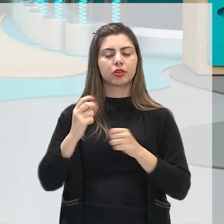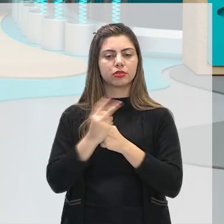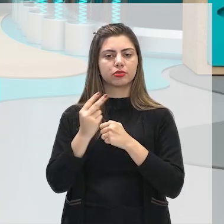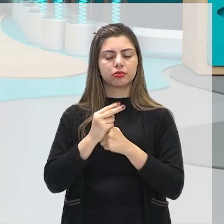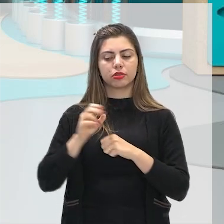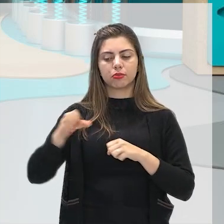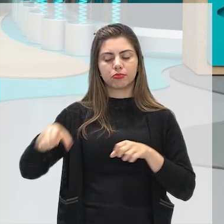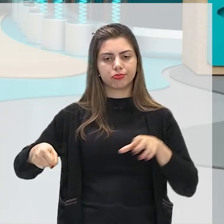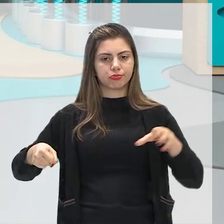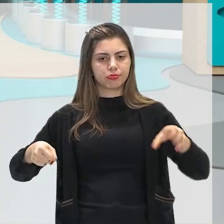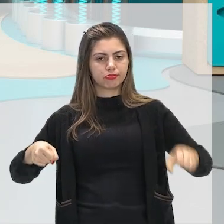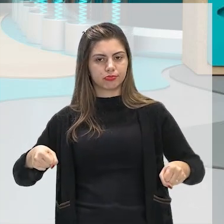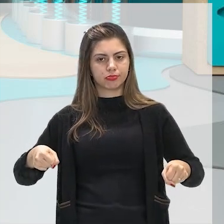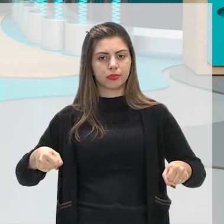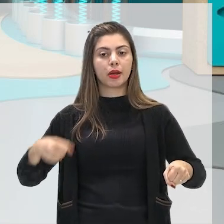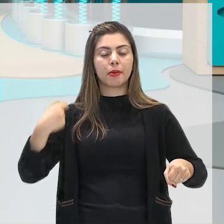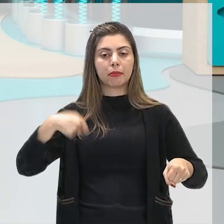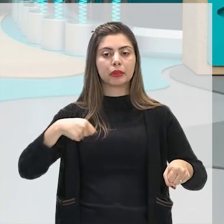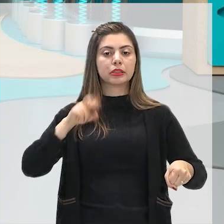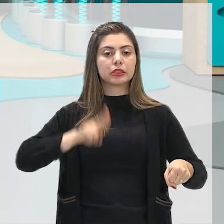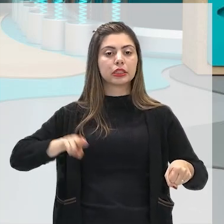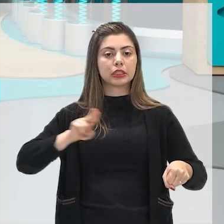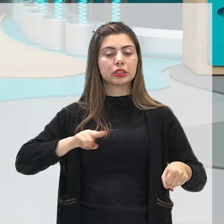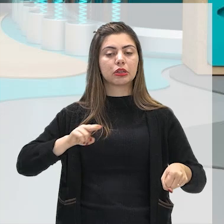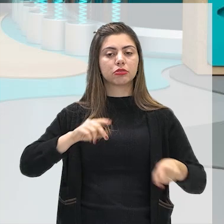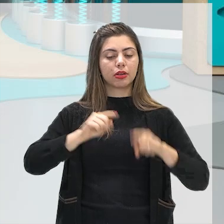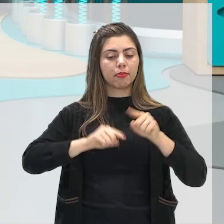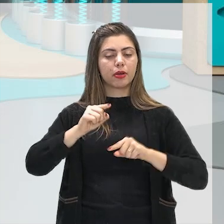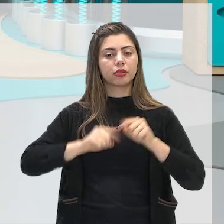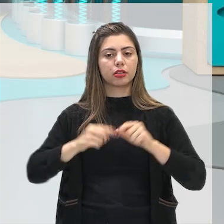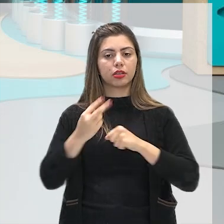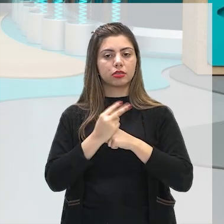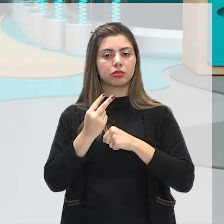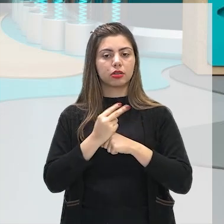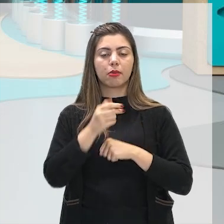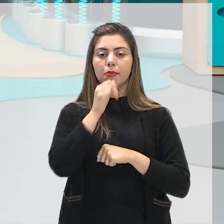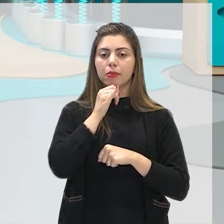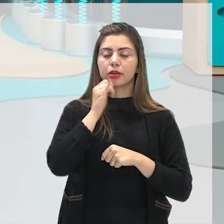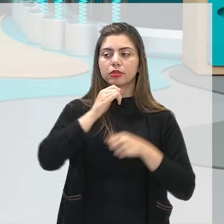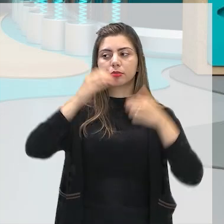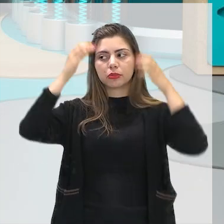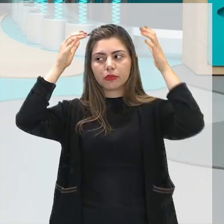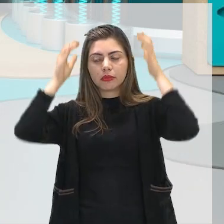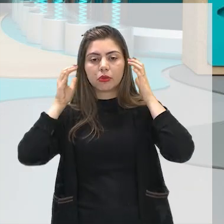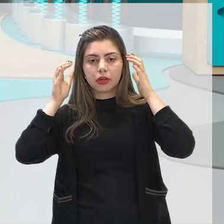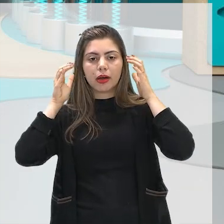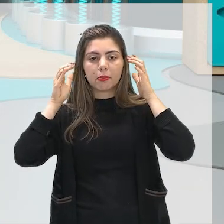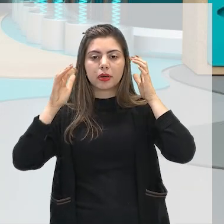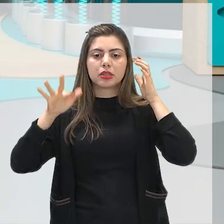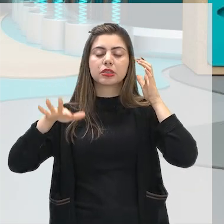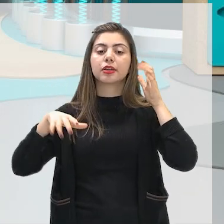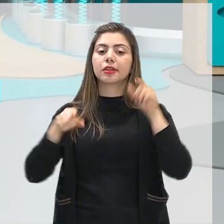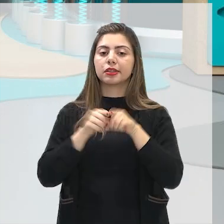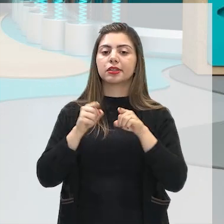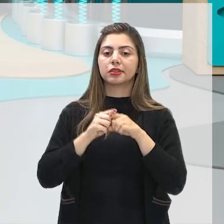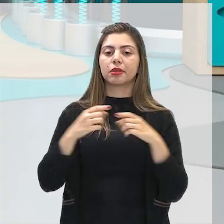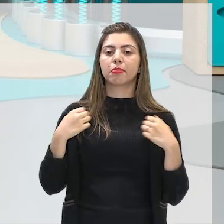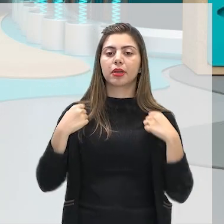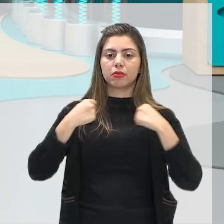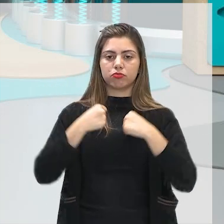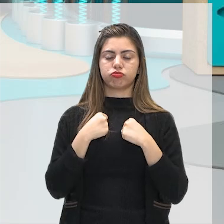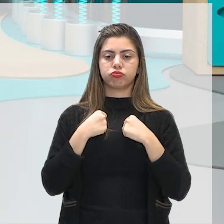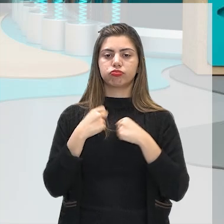e que o praticante também precisa utilizar equipamentos de segurança, como o capacete e o colete salva-vidas,